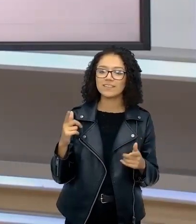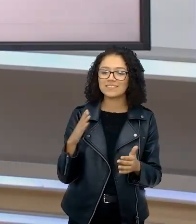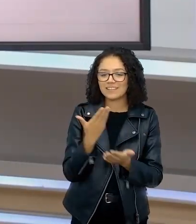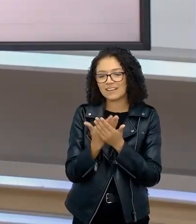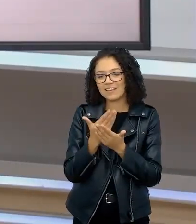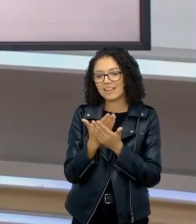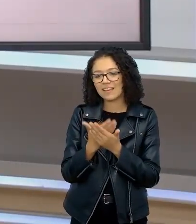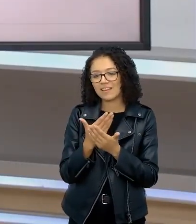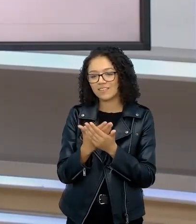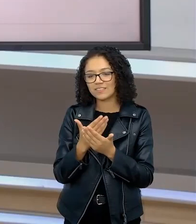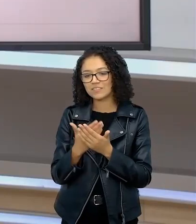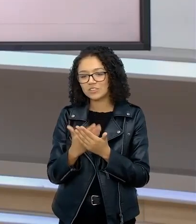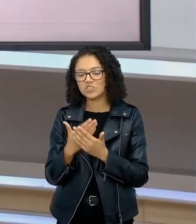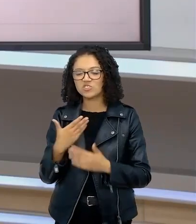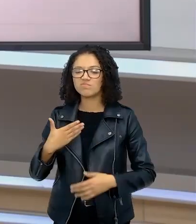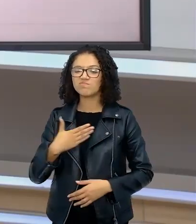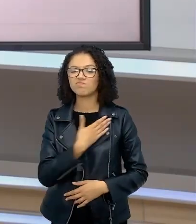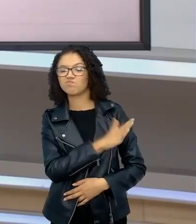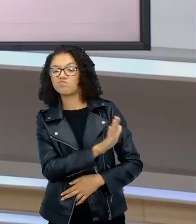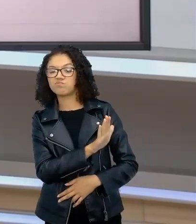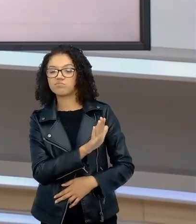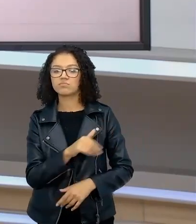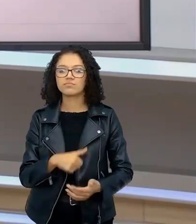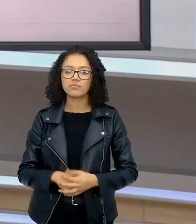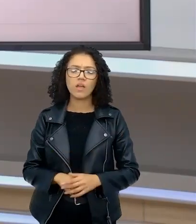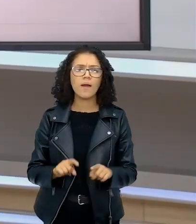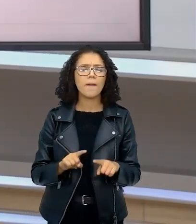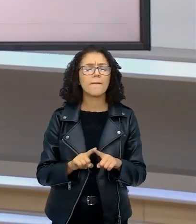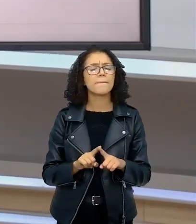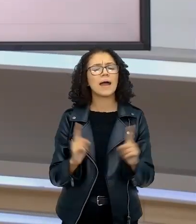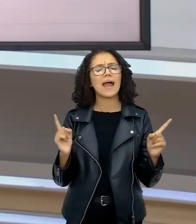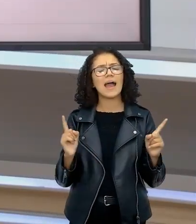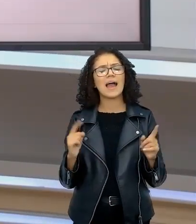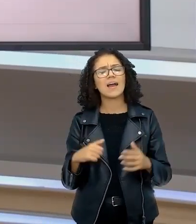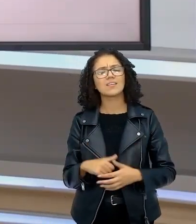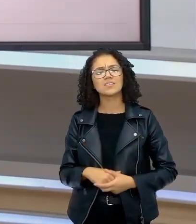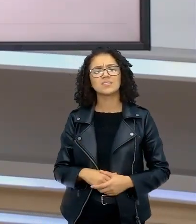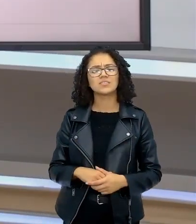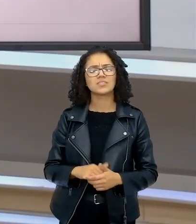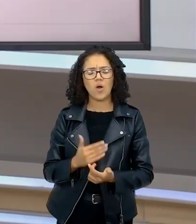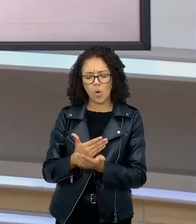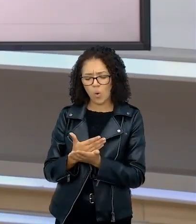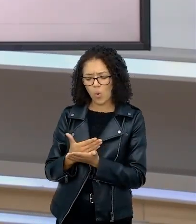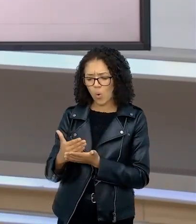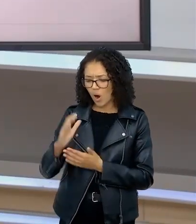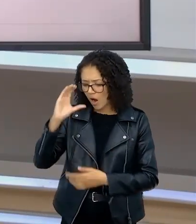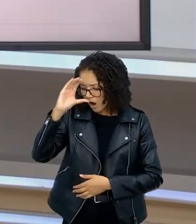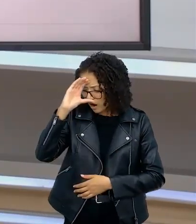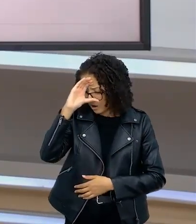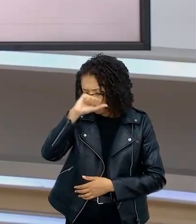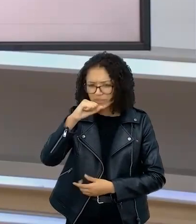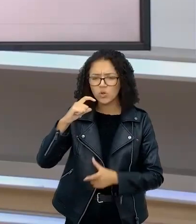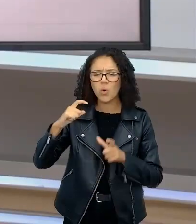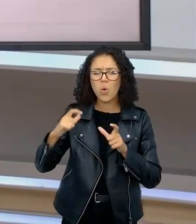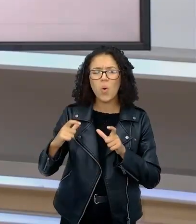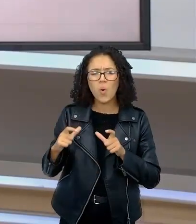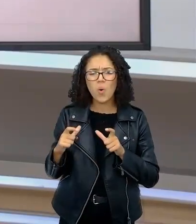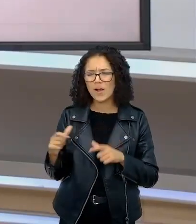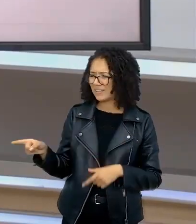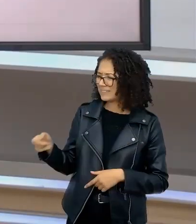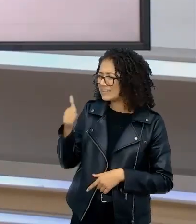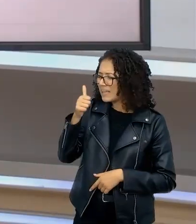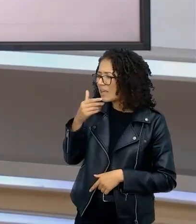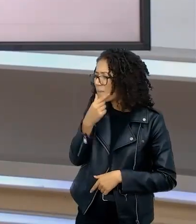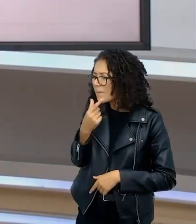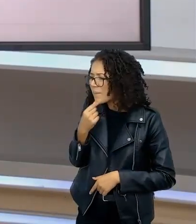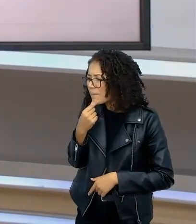Carol. E aí as pessoas me perguntam, mas da onde isso começa? Por que esse menino de 14